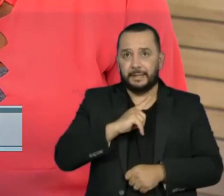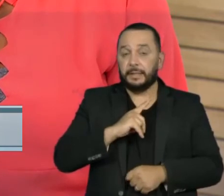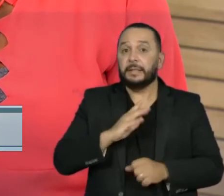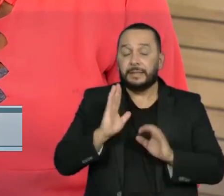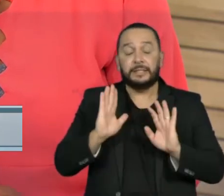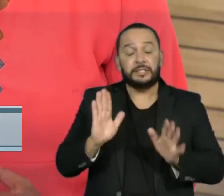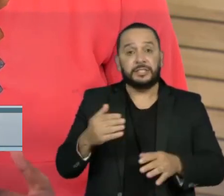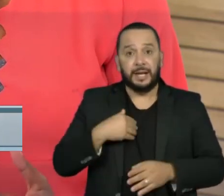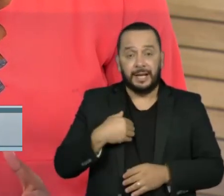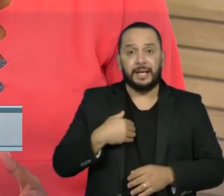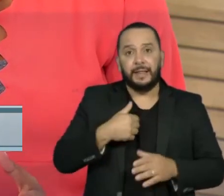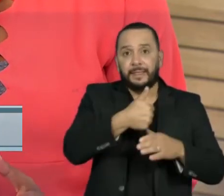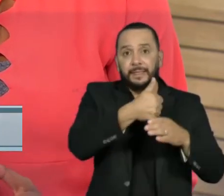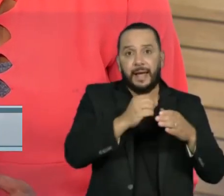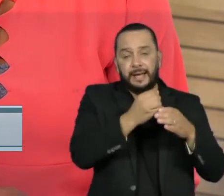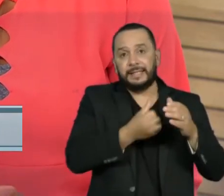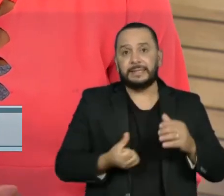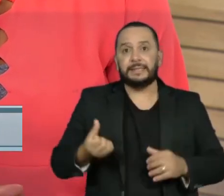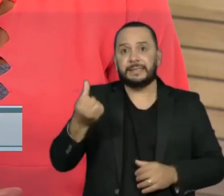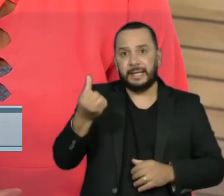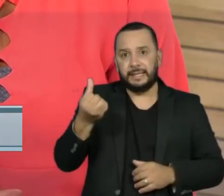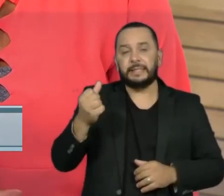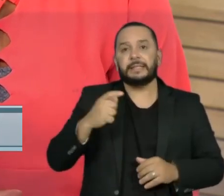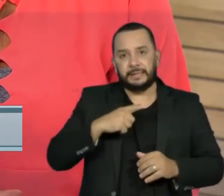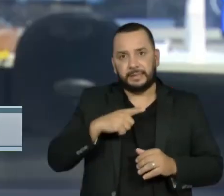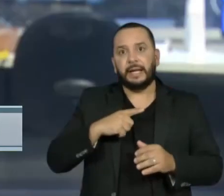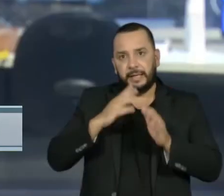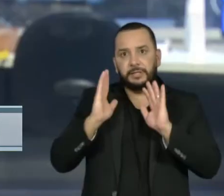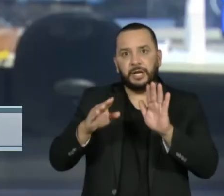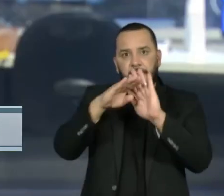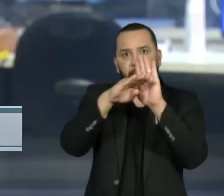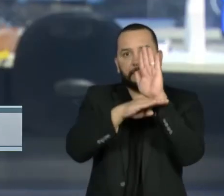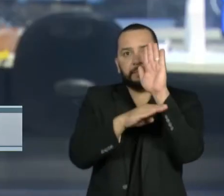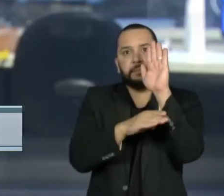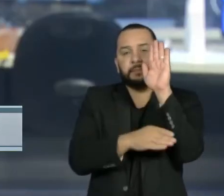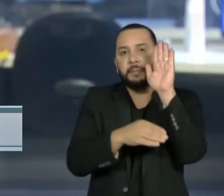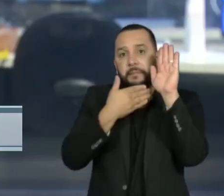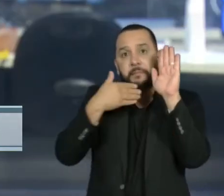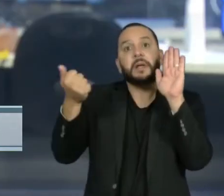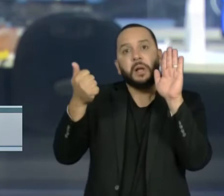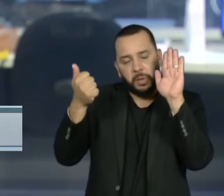10 cidades mais bem colocadas no ranking nacional. O resultado do